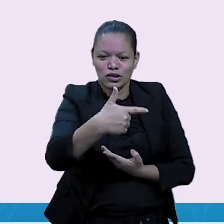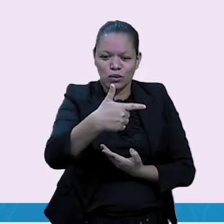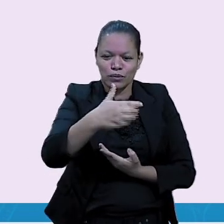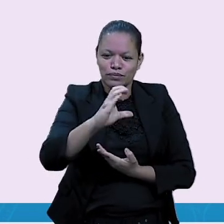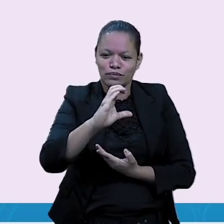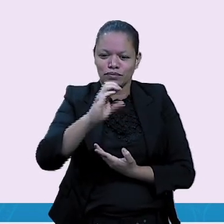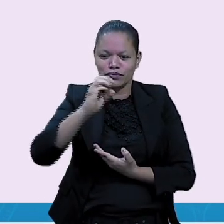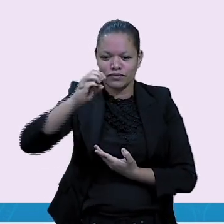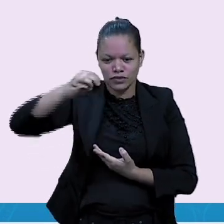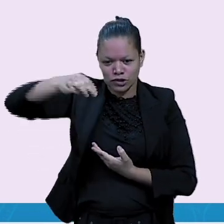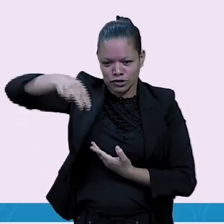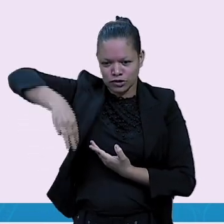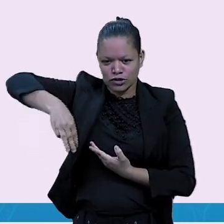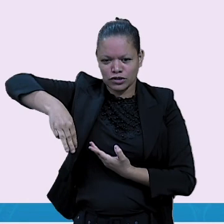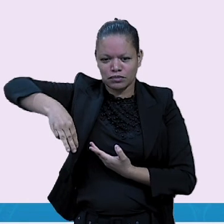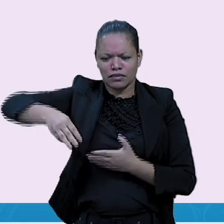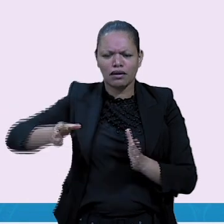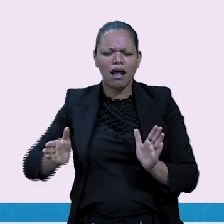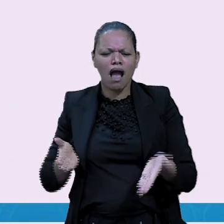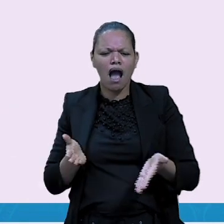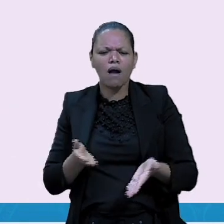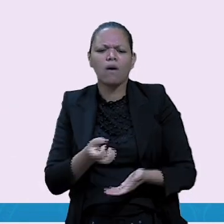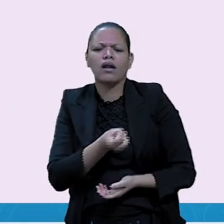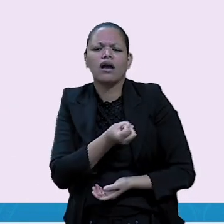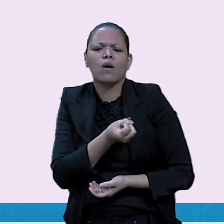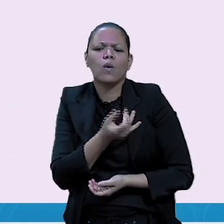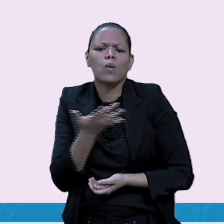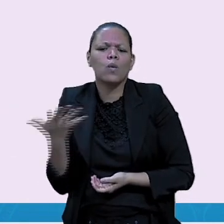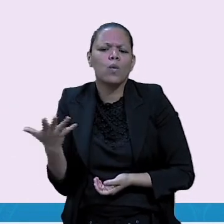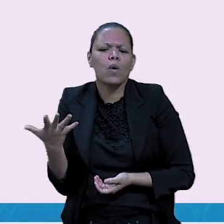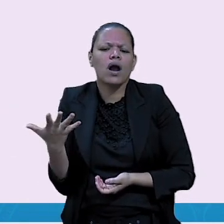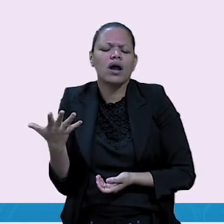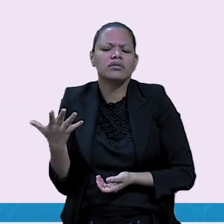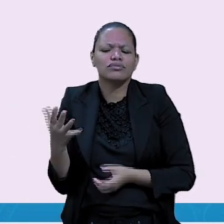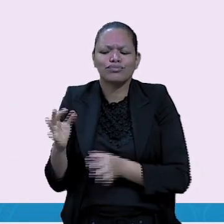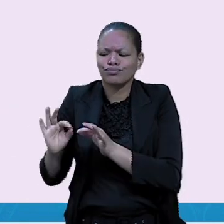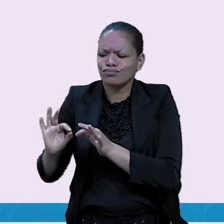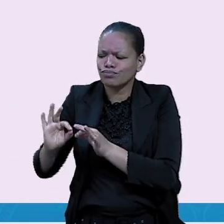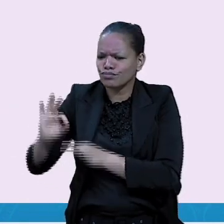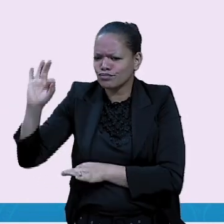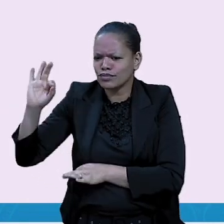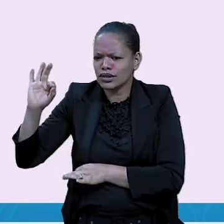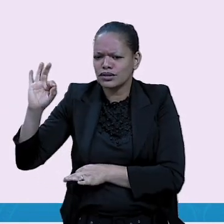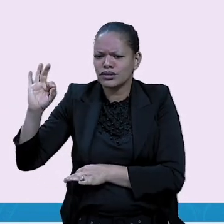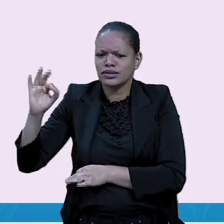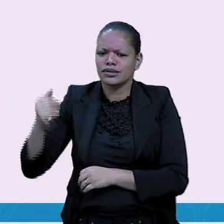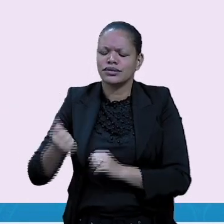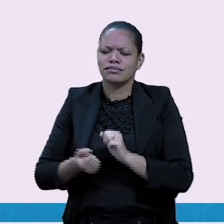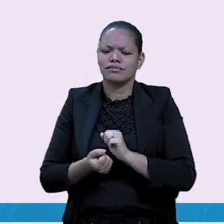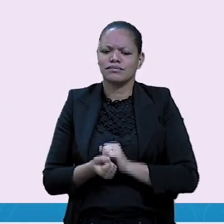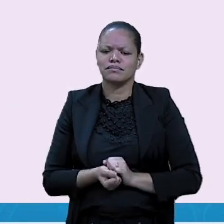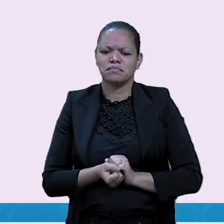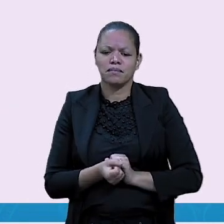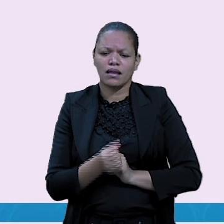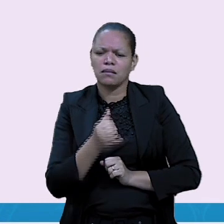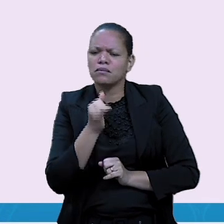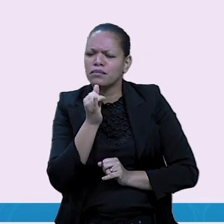5. Aí ele falou se ele tivesse gastado 2. Então, a gente sabe que é uma conta